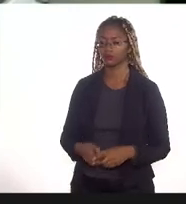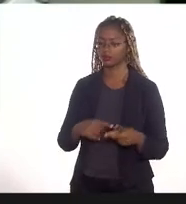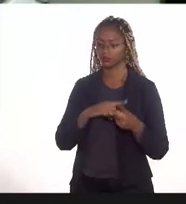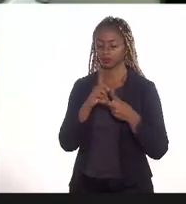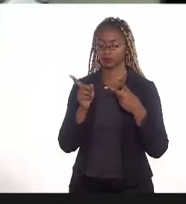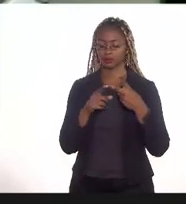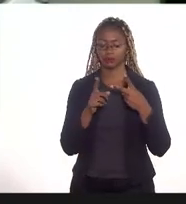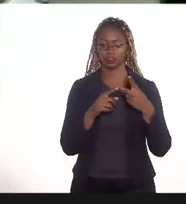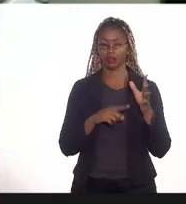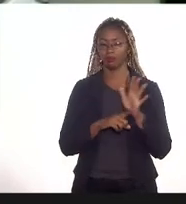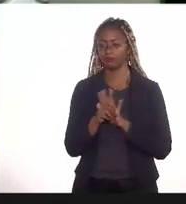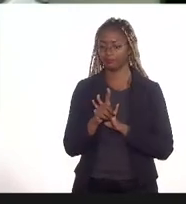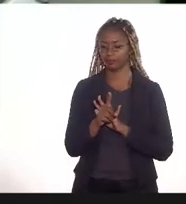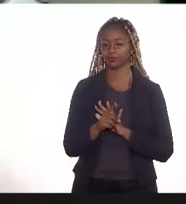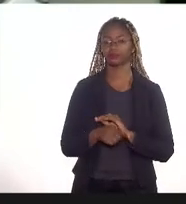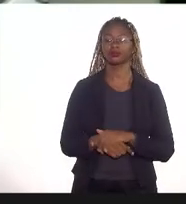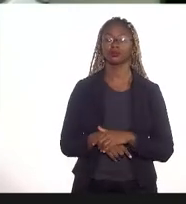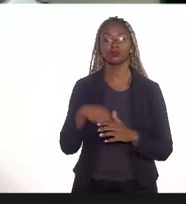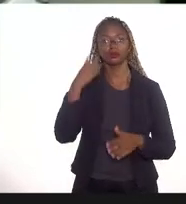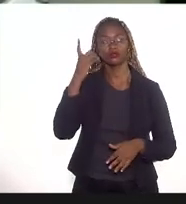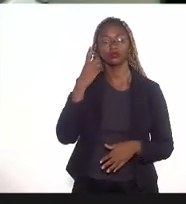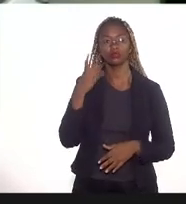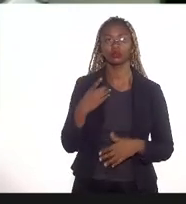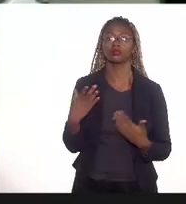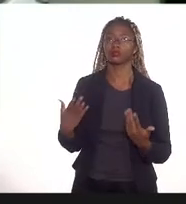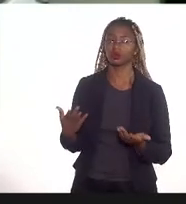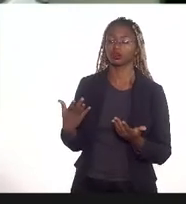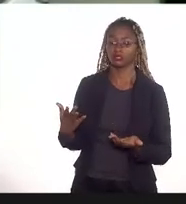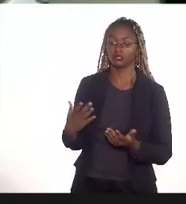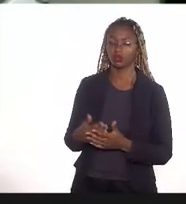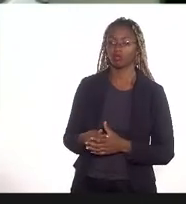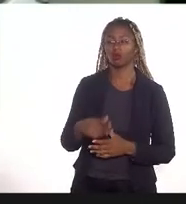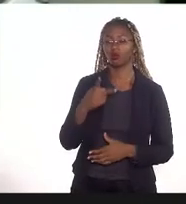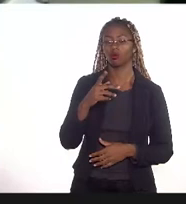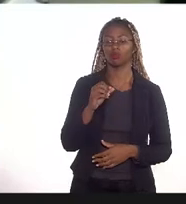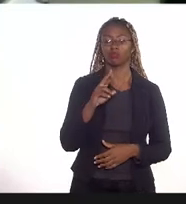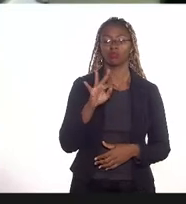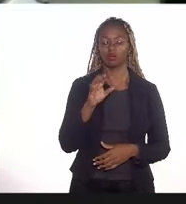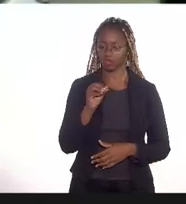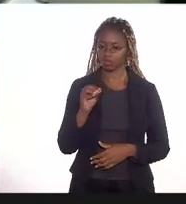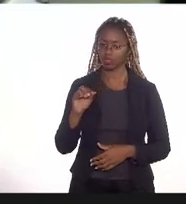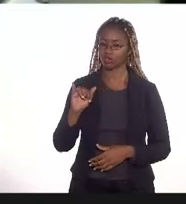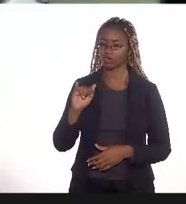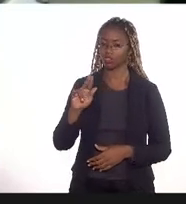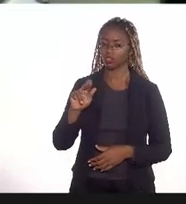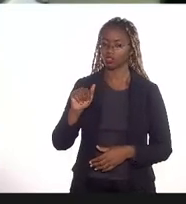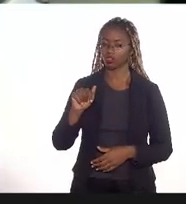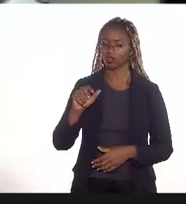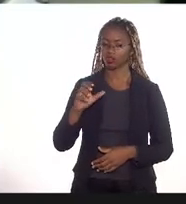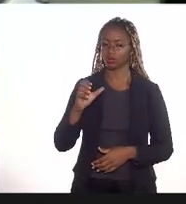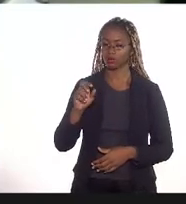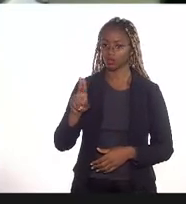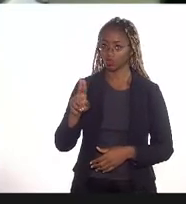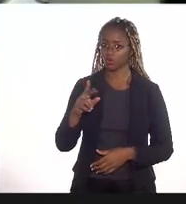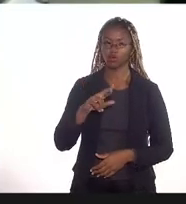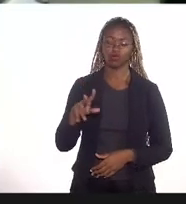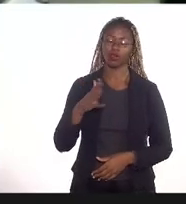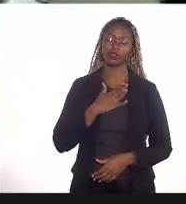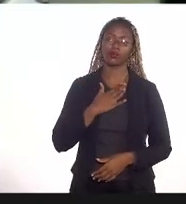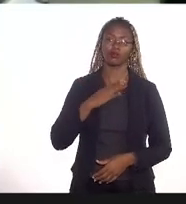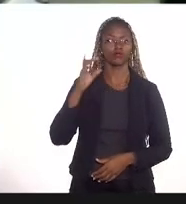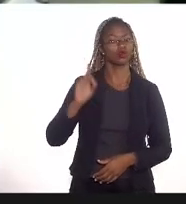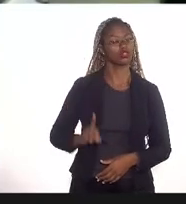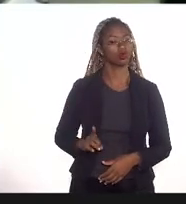segundo questionamento, deputado Valdec, com relação ao Porto do Açu, de fato, ele não está adscrito à minha diretoria. Eu tenho